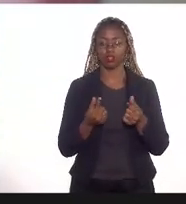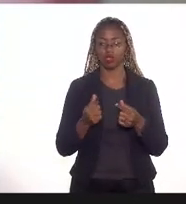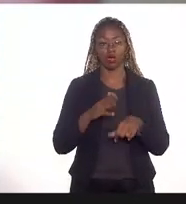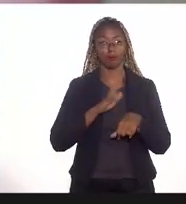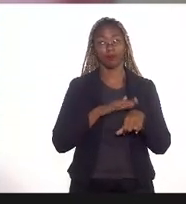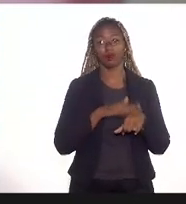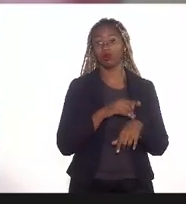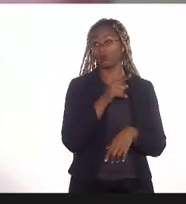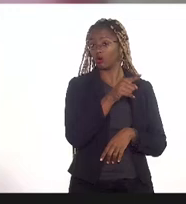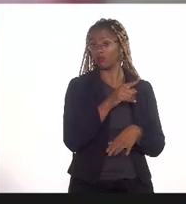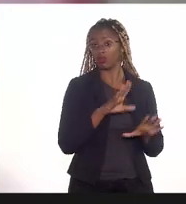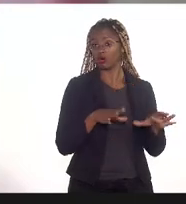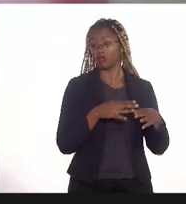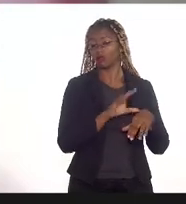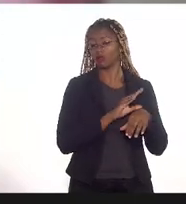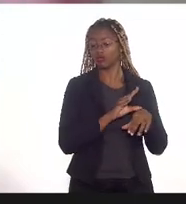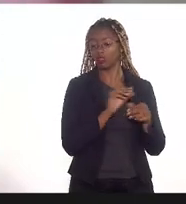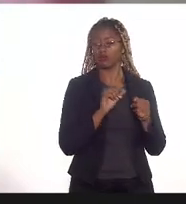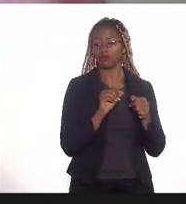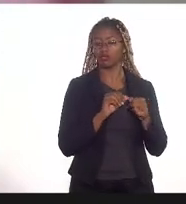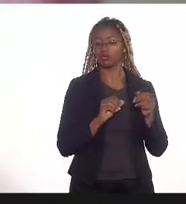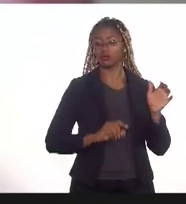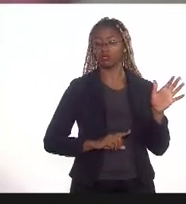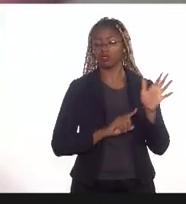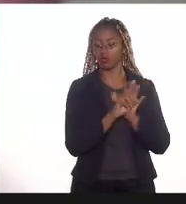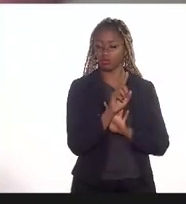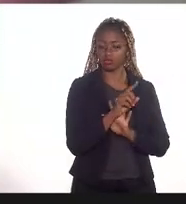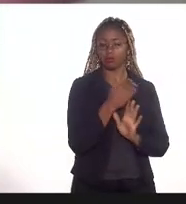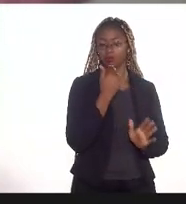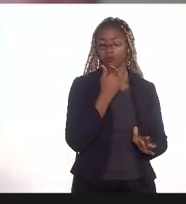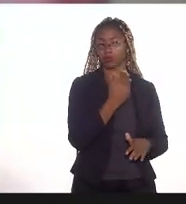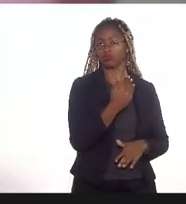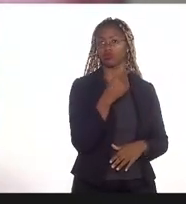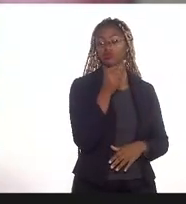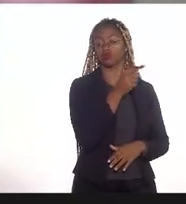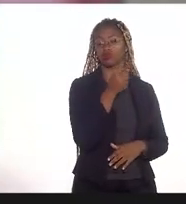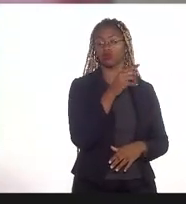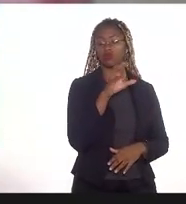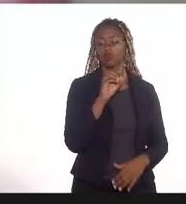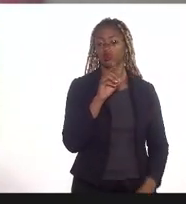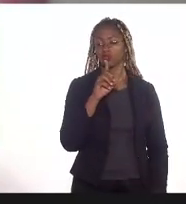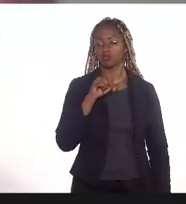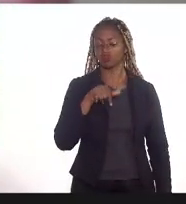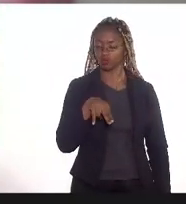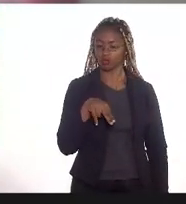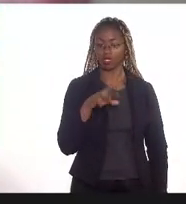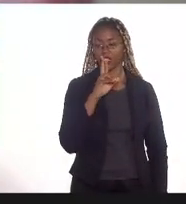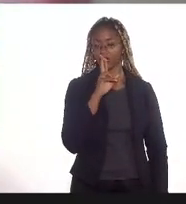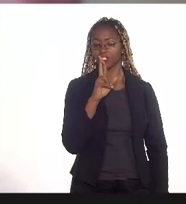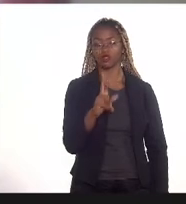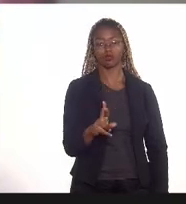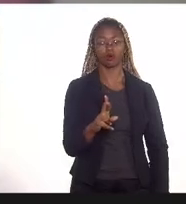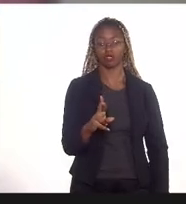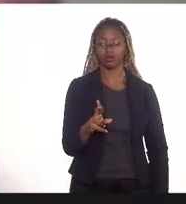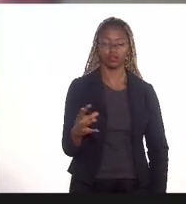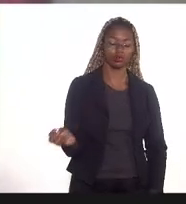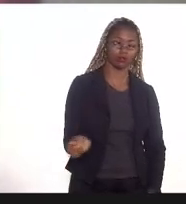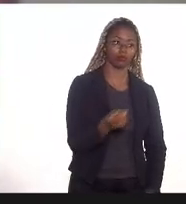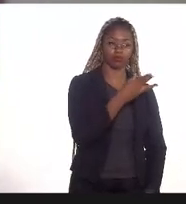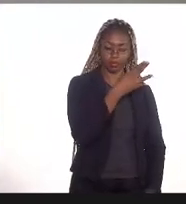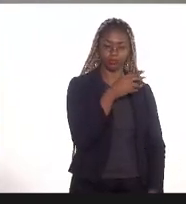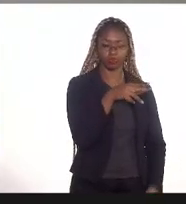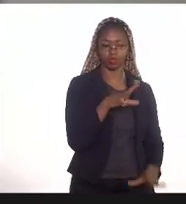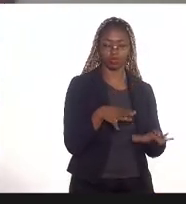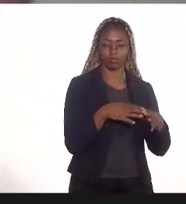comissão oficialmente faz o questionamento, a solicitação a Codim, e aí a resposta vem endereçada à comissão de tributação